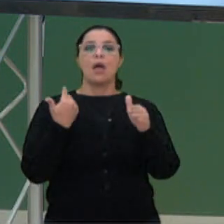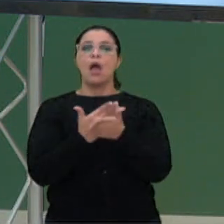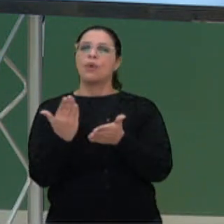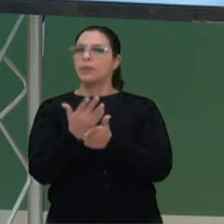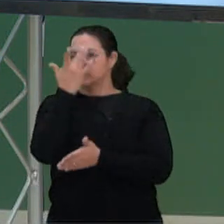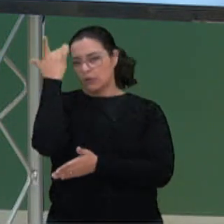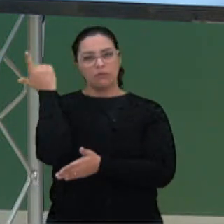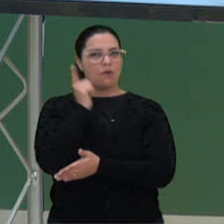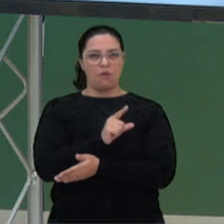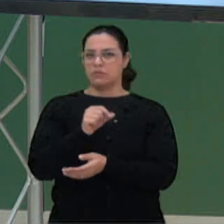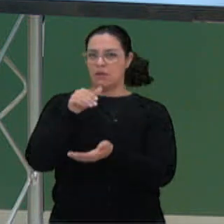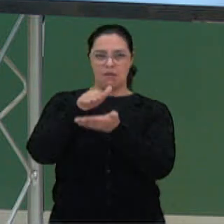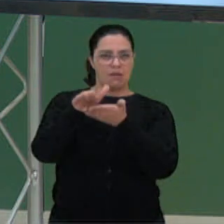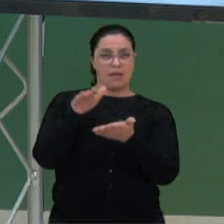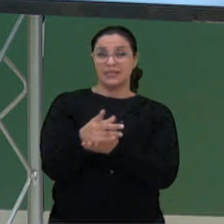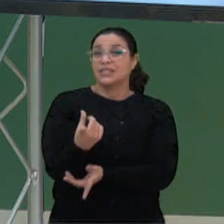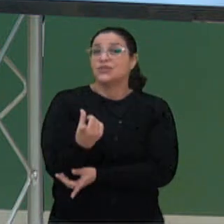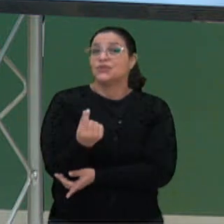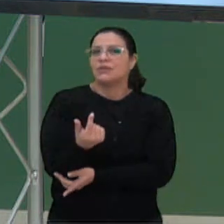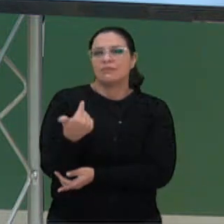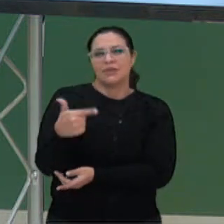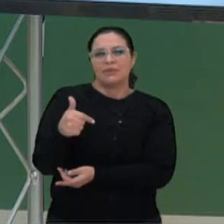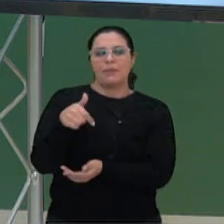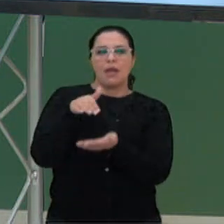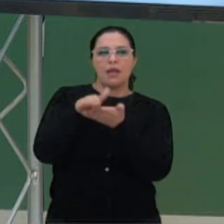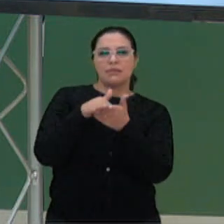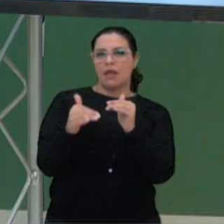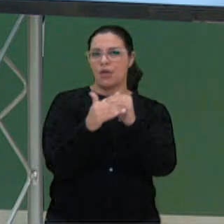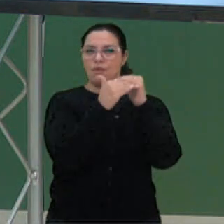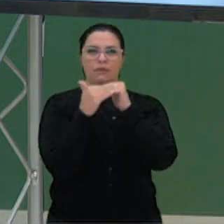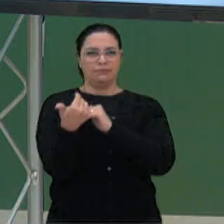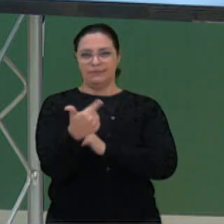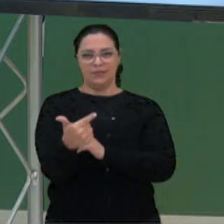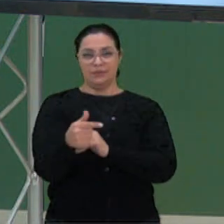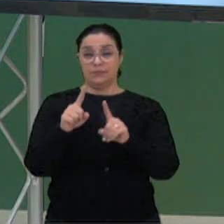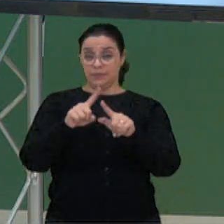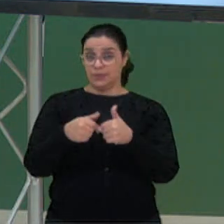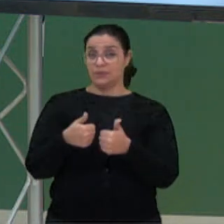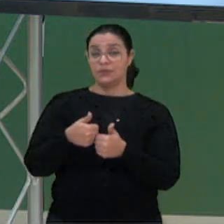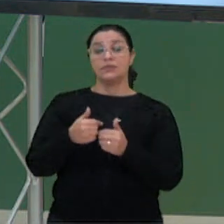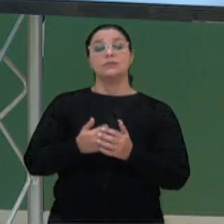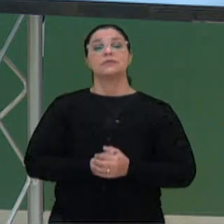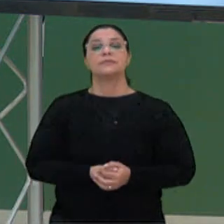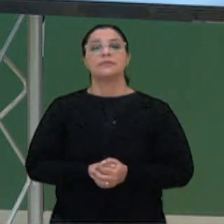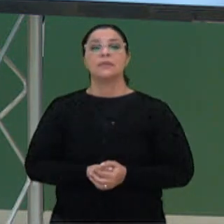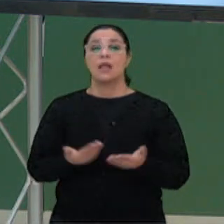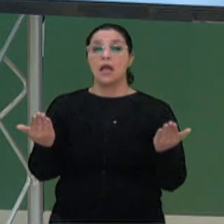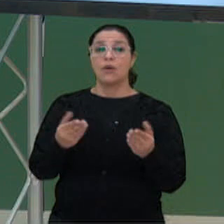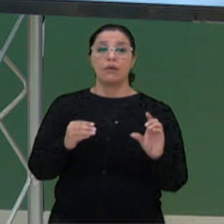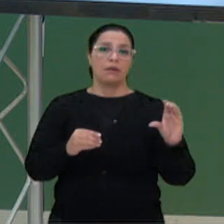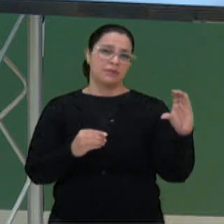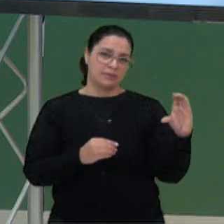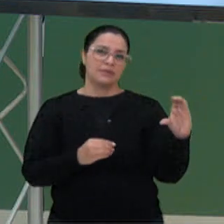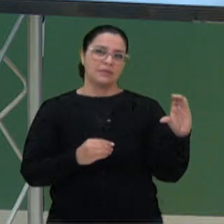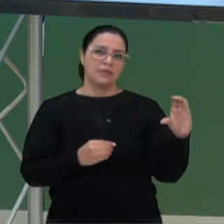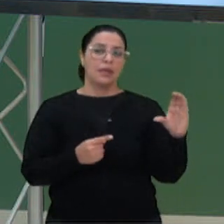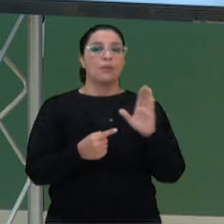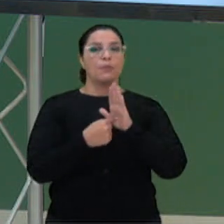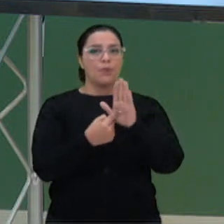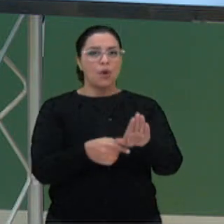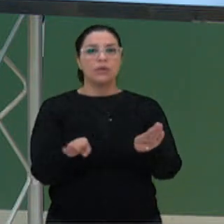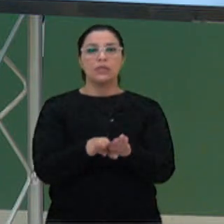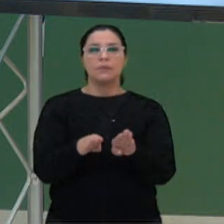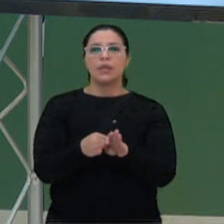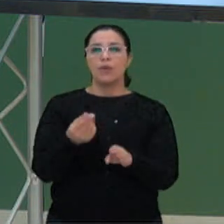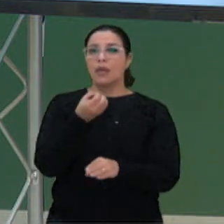consumo. Nem todo mundo consome de maneira igual, né? Consegue consumir de maneira igual. Aí, letra C, mostra os